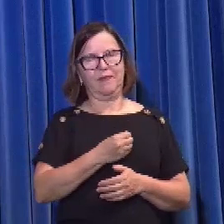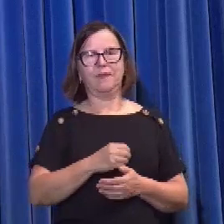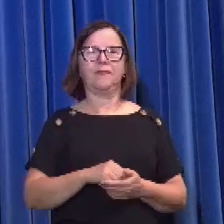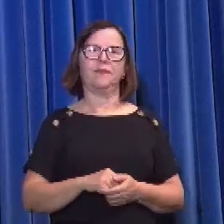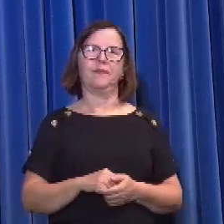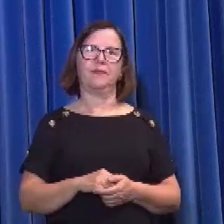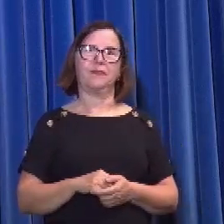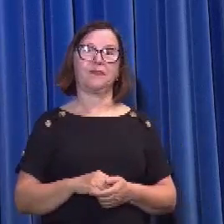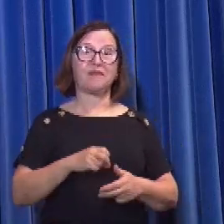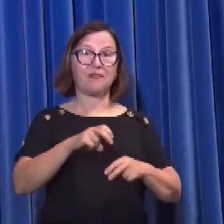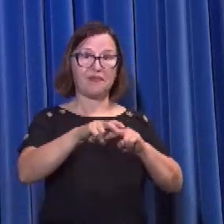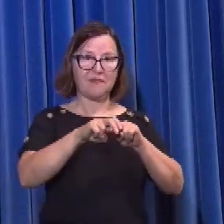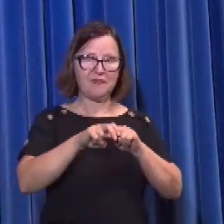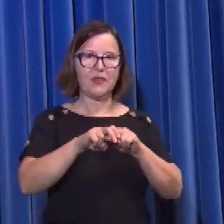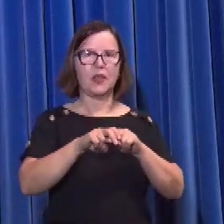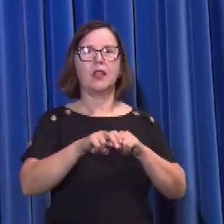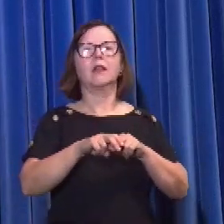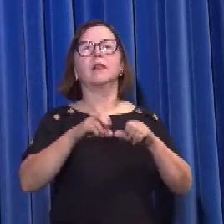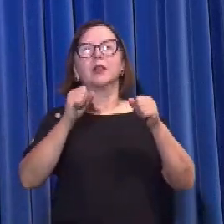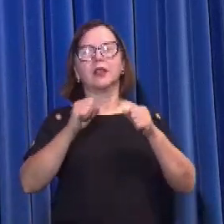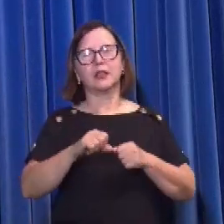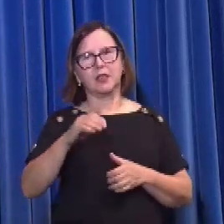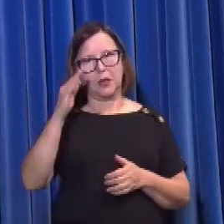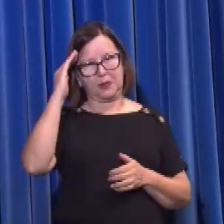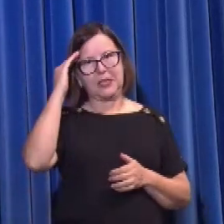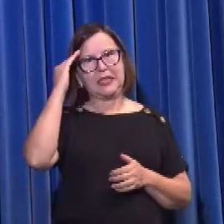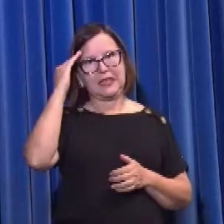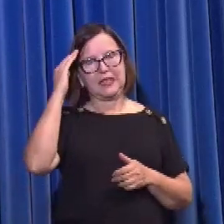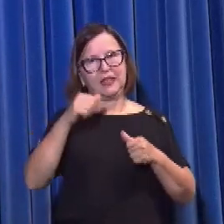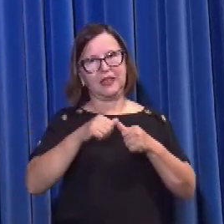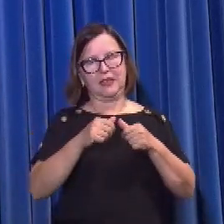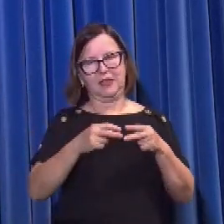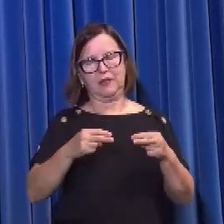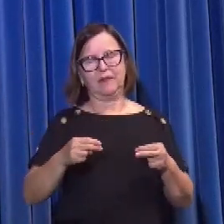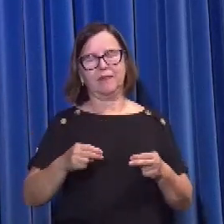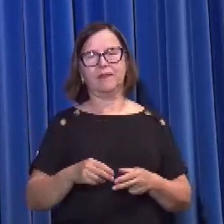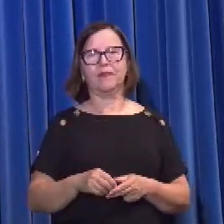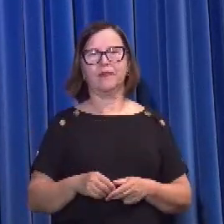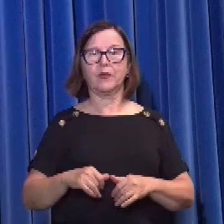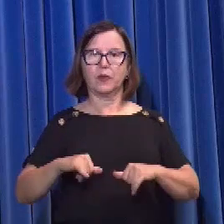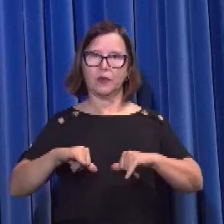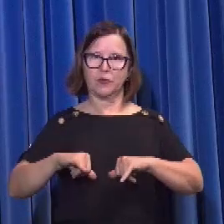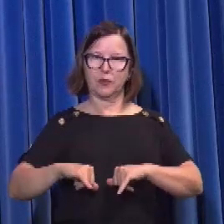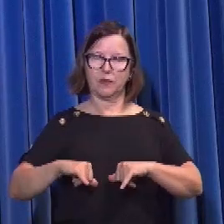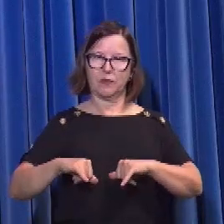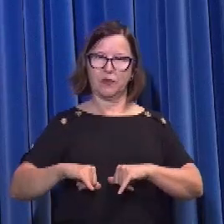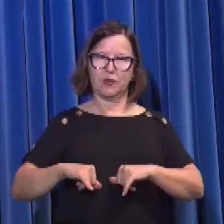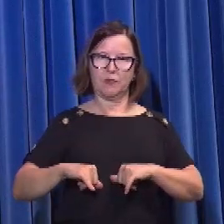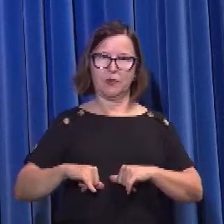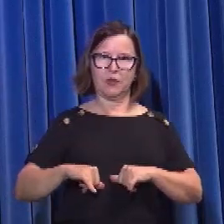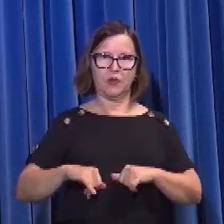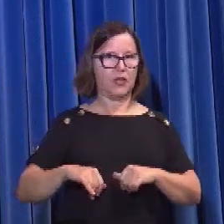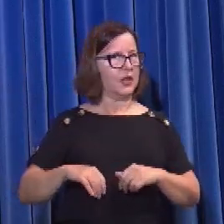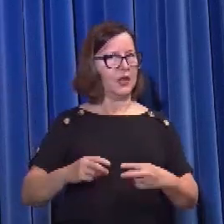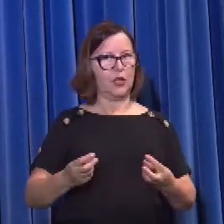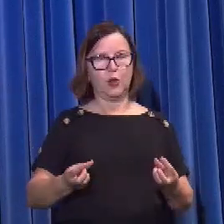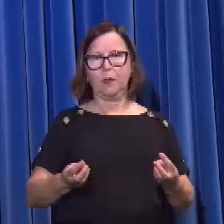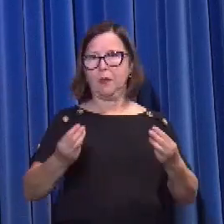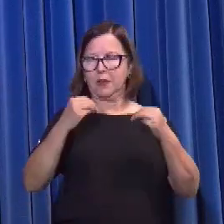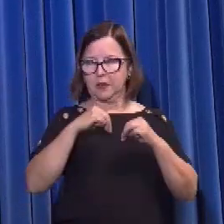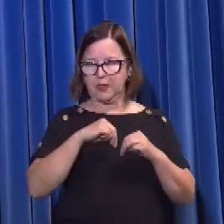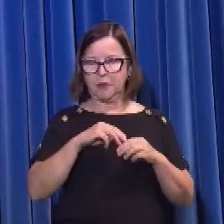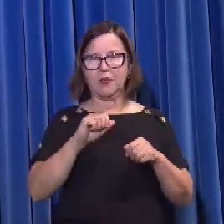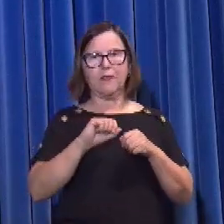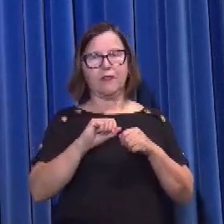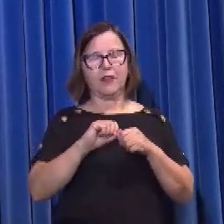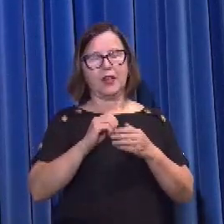Por isso que nós podemos entender isso. O sofrimento imerecido faz parte do chamado cristão. A cruz nos